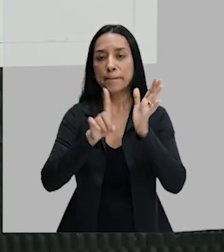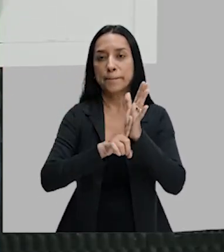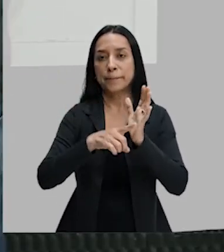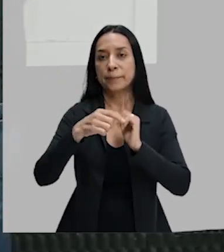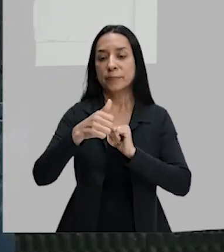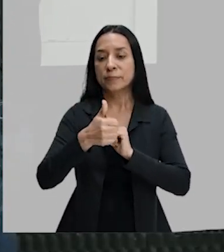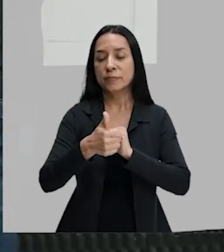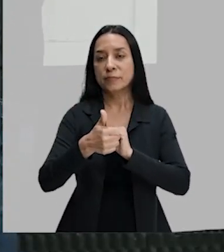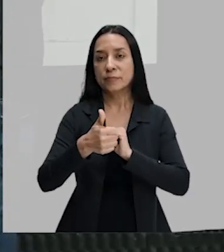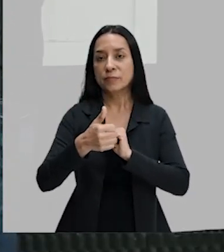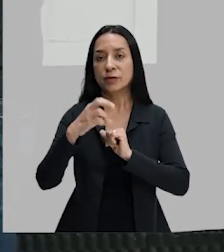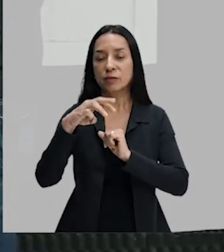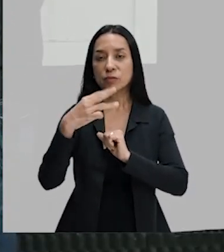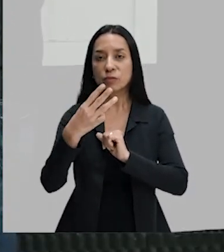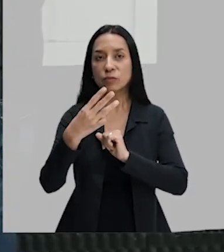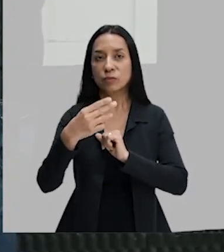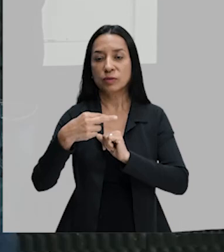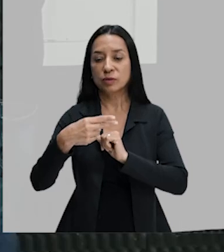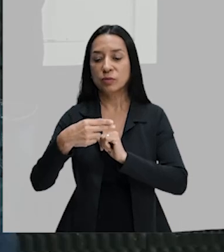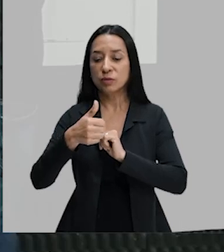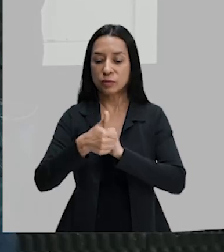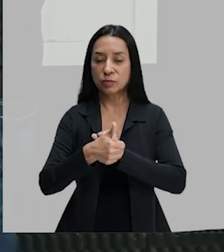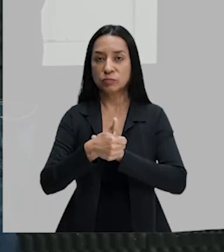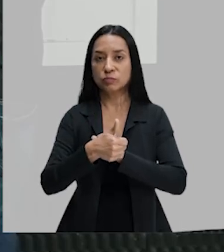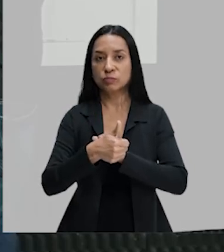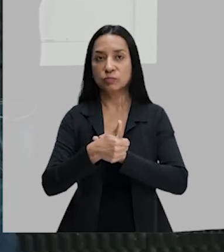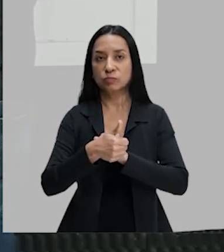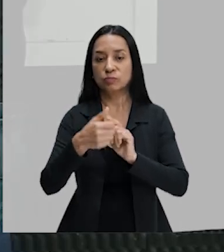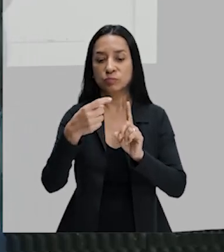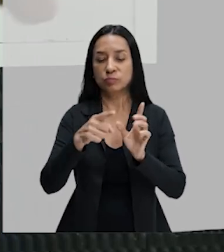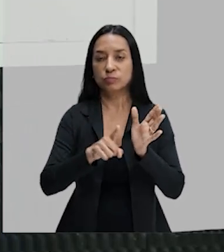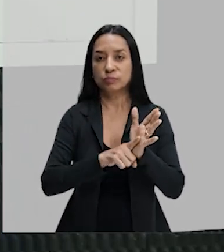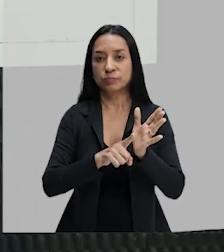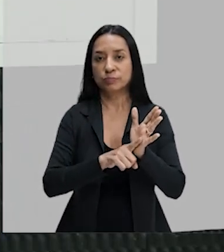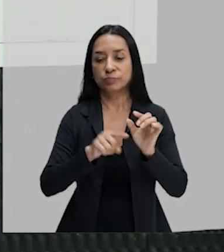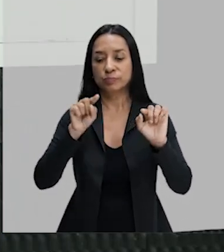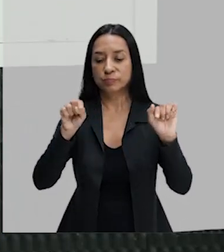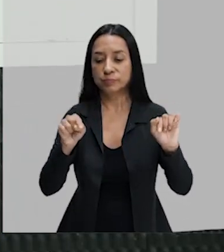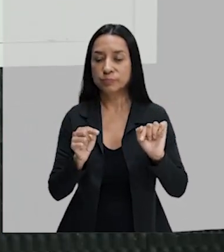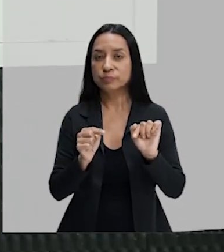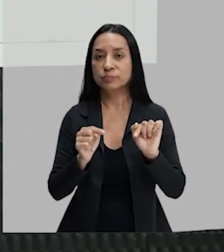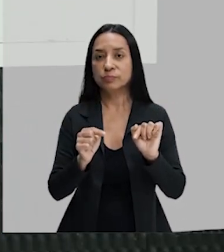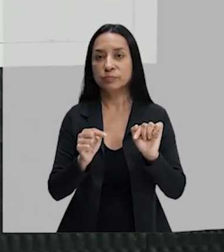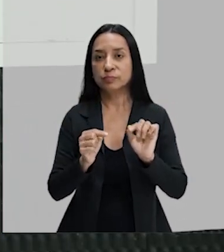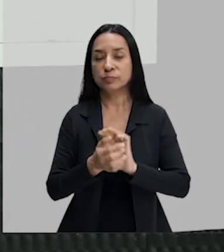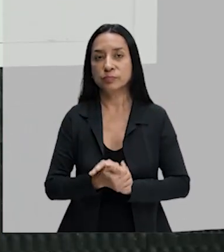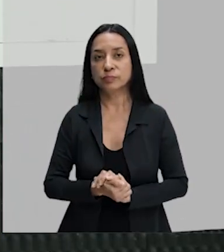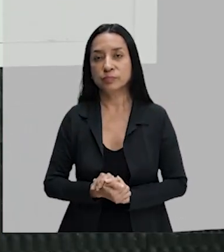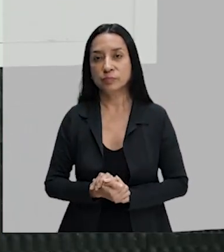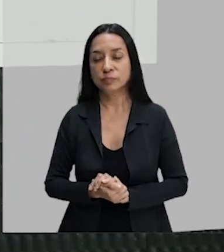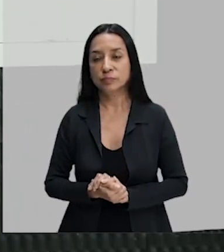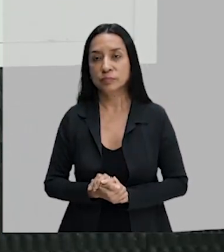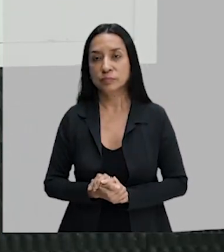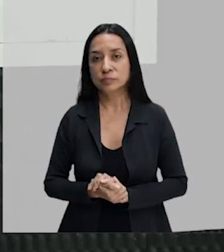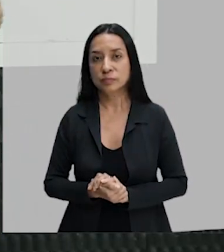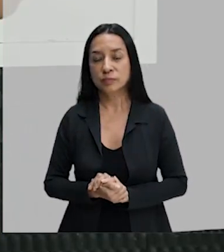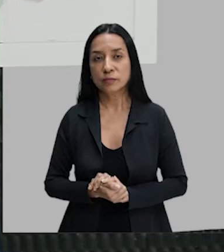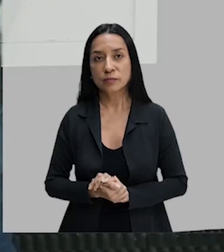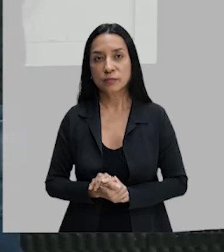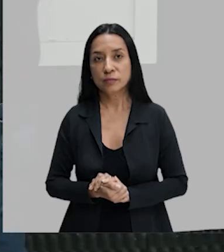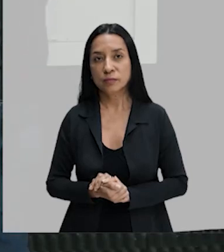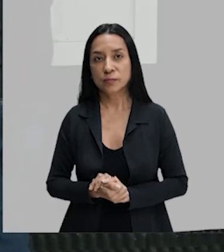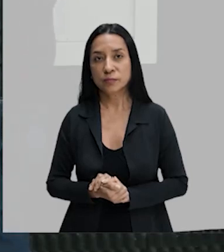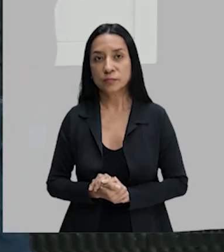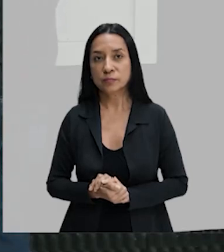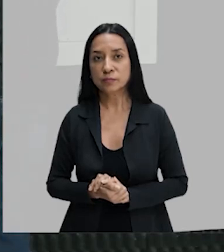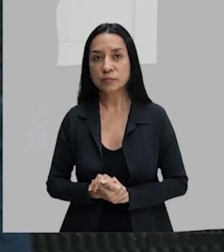cubo vai dar 1 negativo, né? Menos 1. Expoente ímpar, tá? Então, fica menos